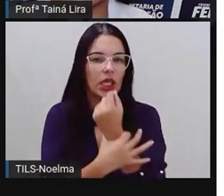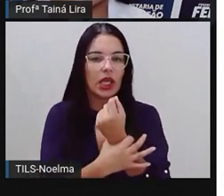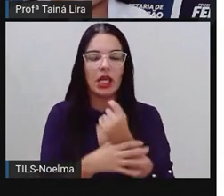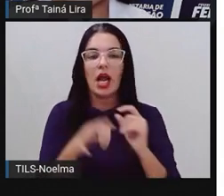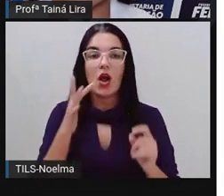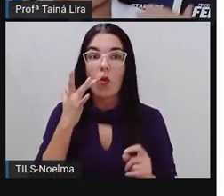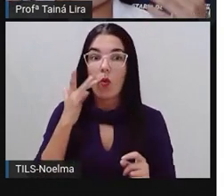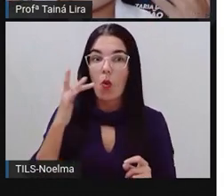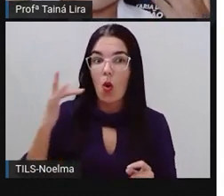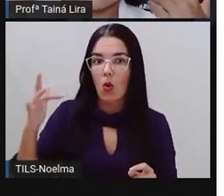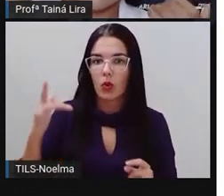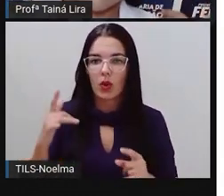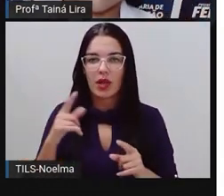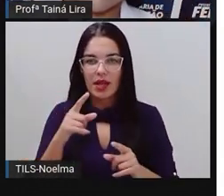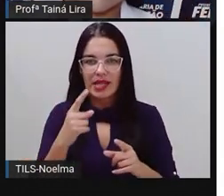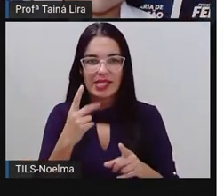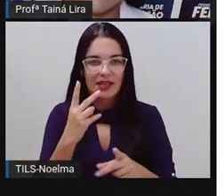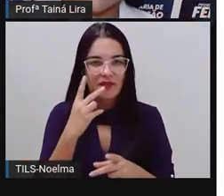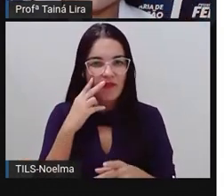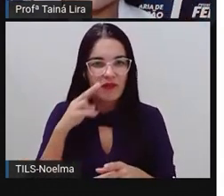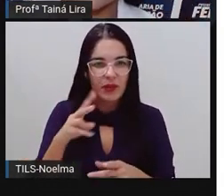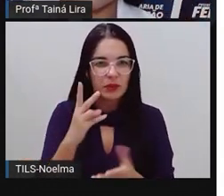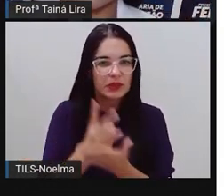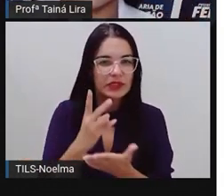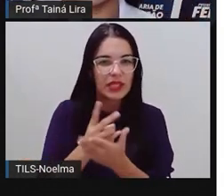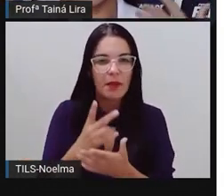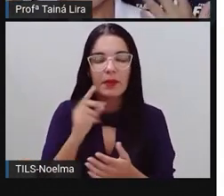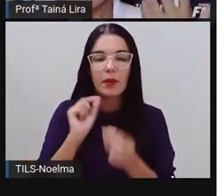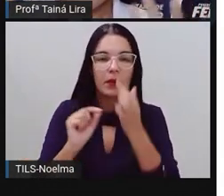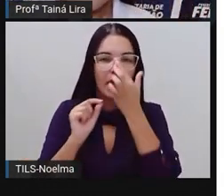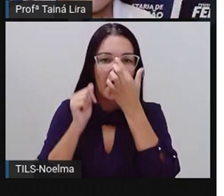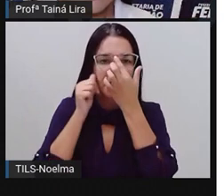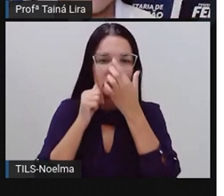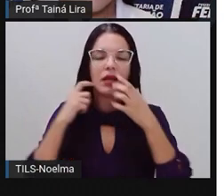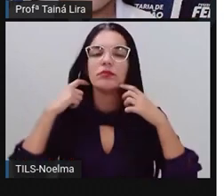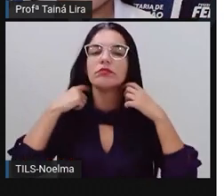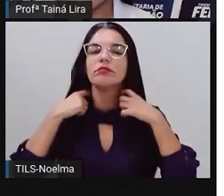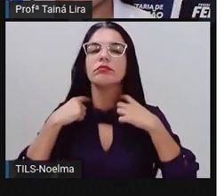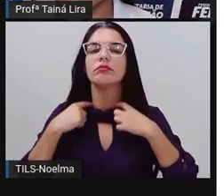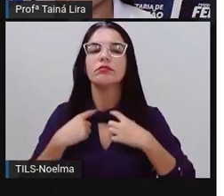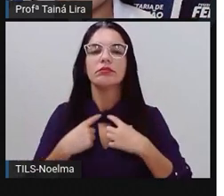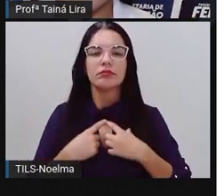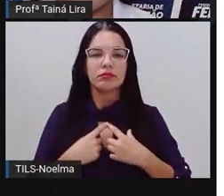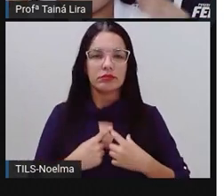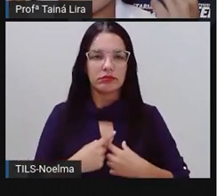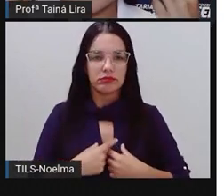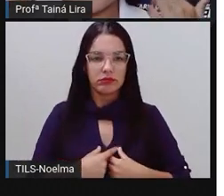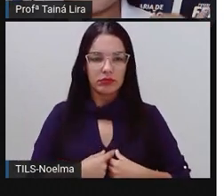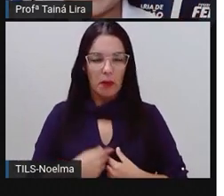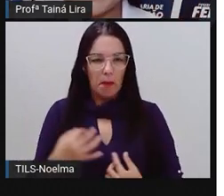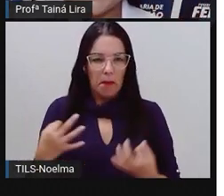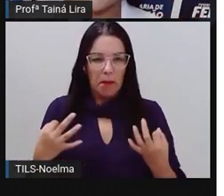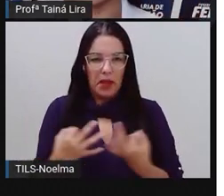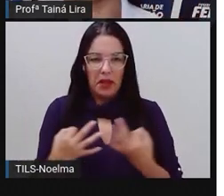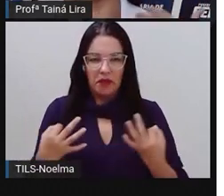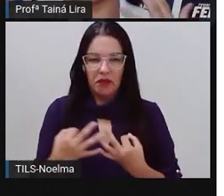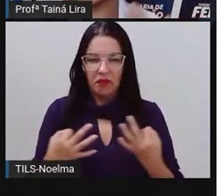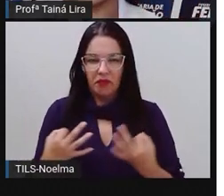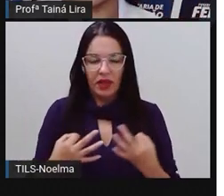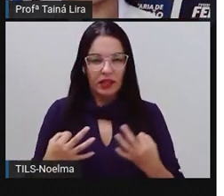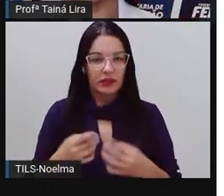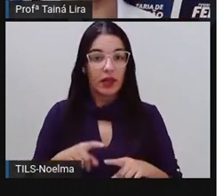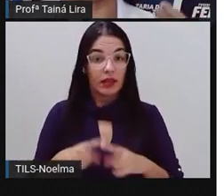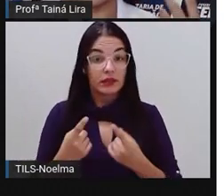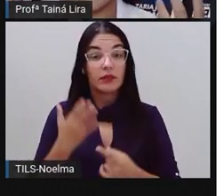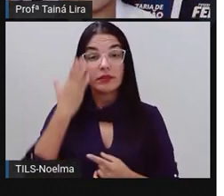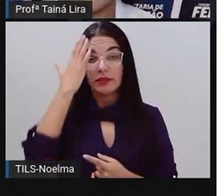Ltda da questão das mulheres utilizando os seus colares a gente ver né que eles produzem ali várias peças